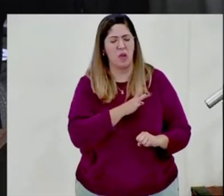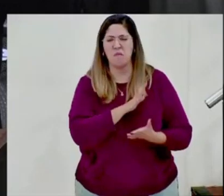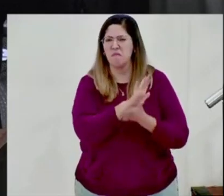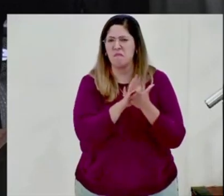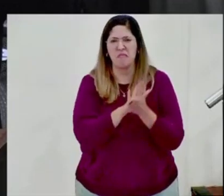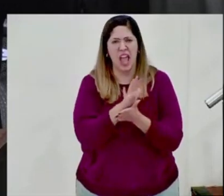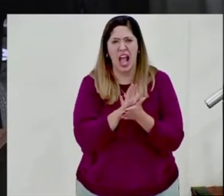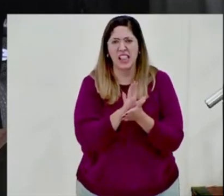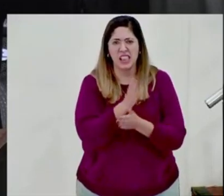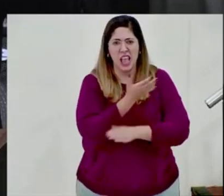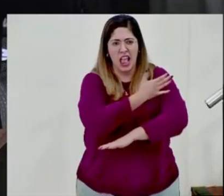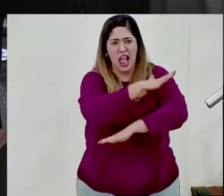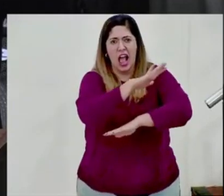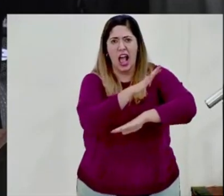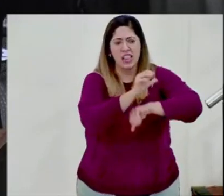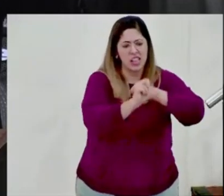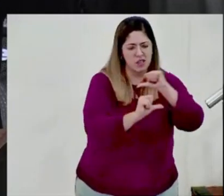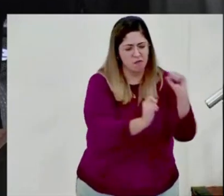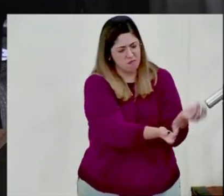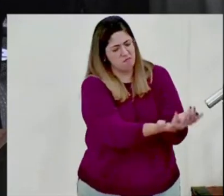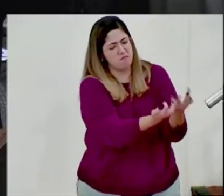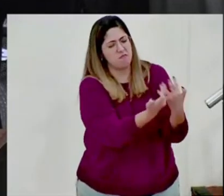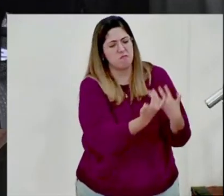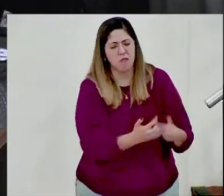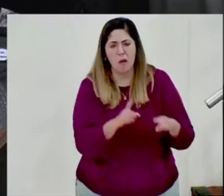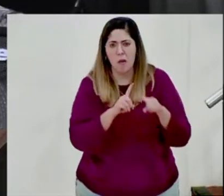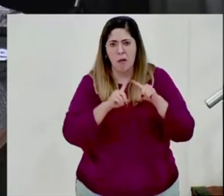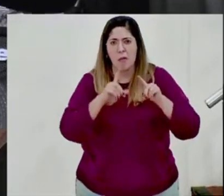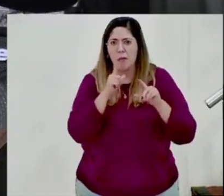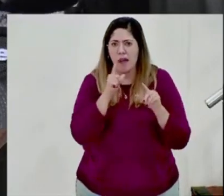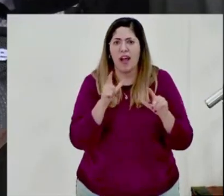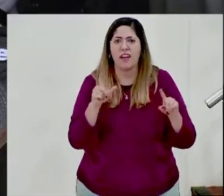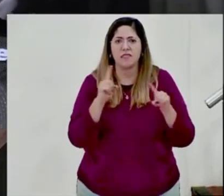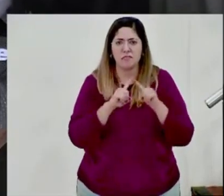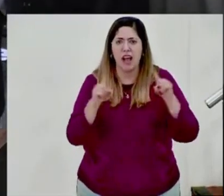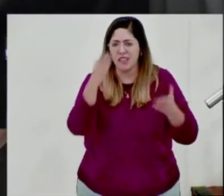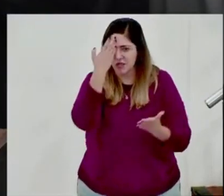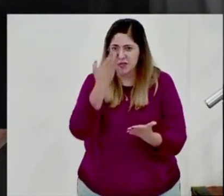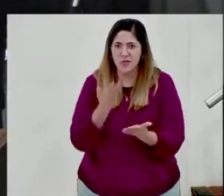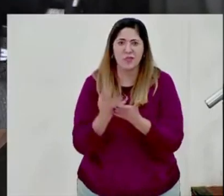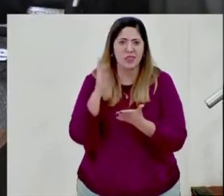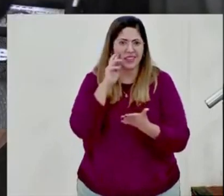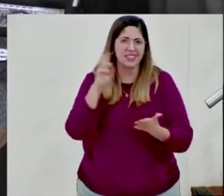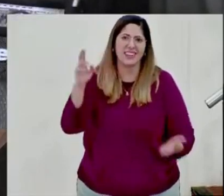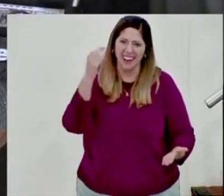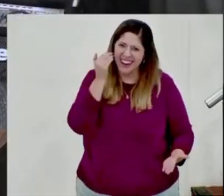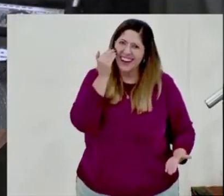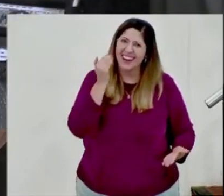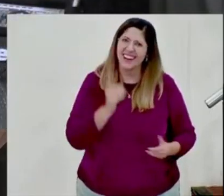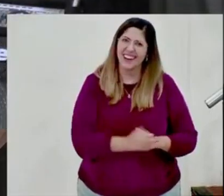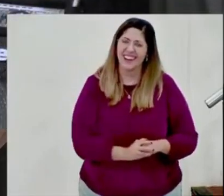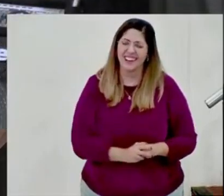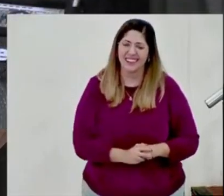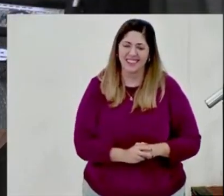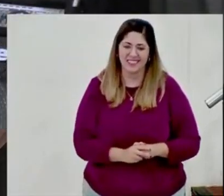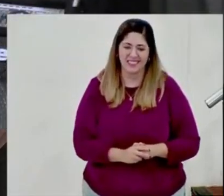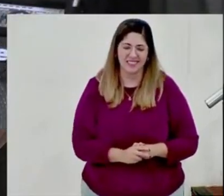se transtorne e os montes se abalem no seio dos mares. Sabe o que é isso? É o Salmo 46 usando